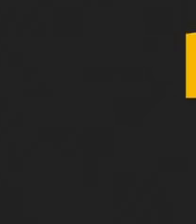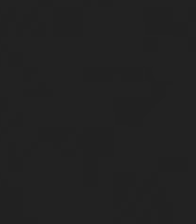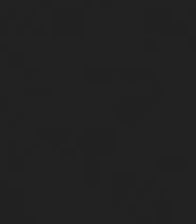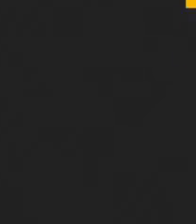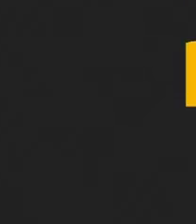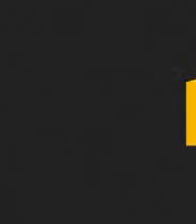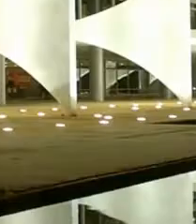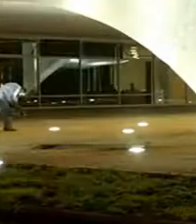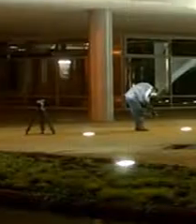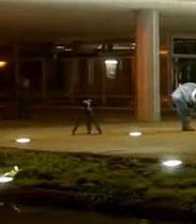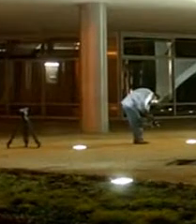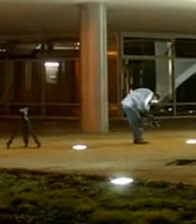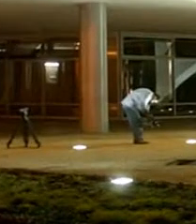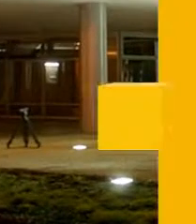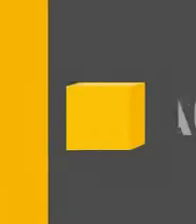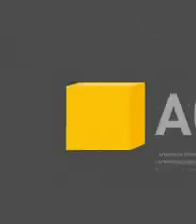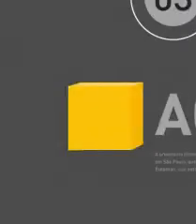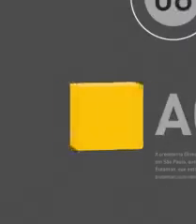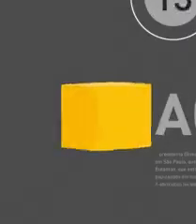Música